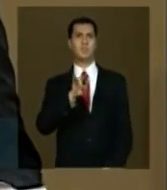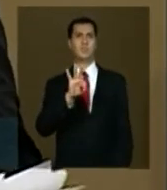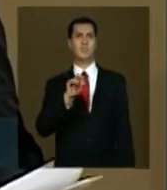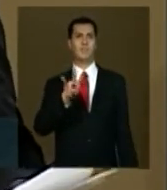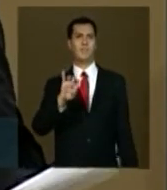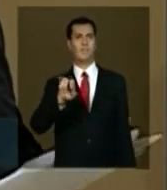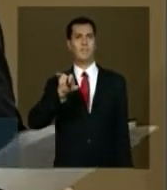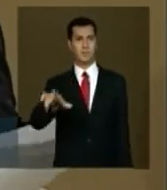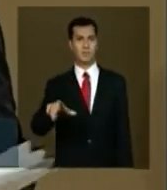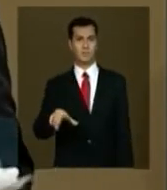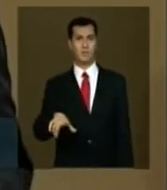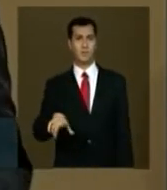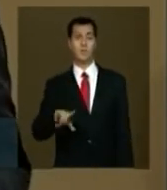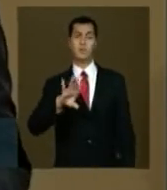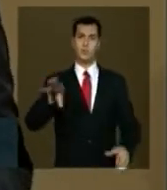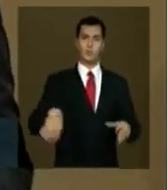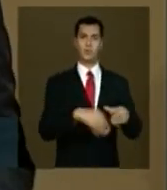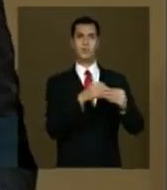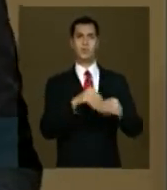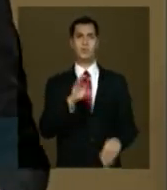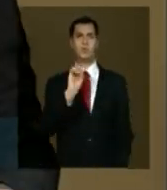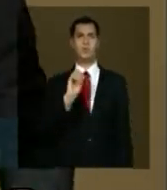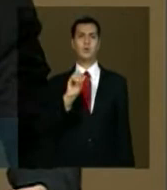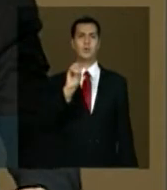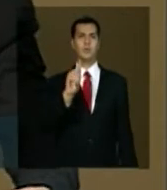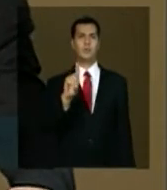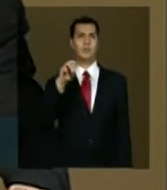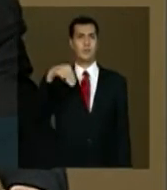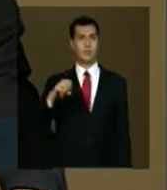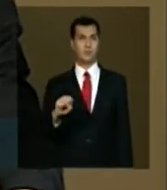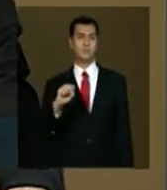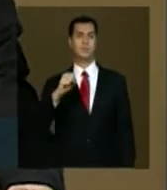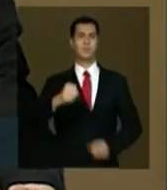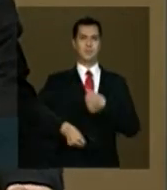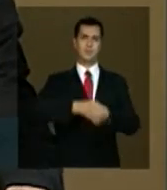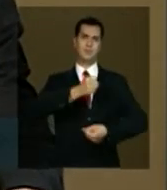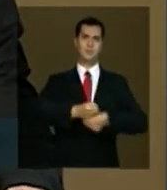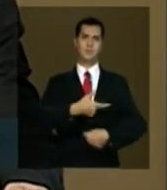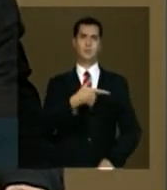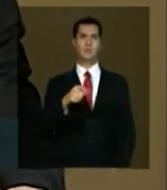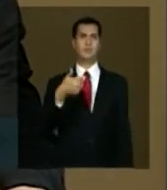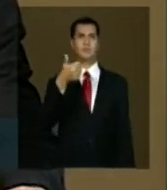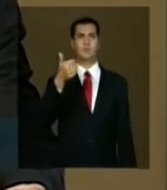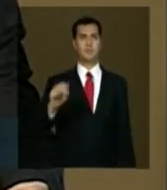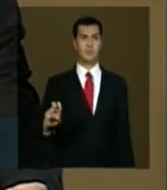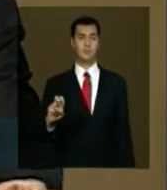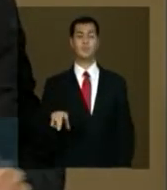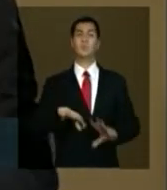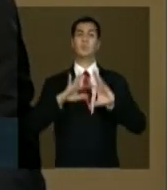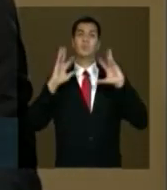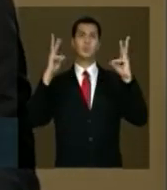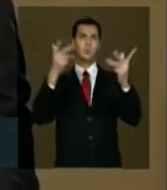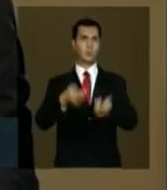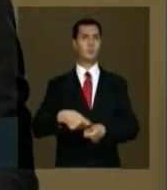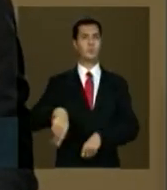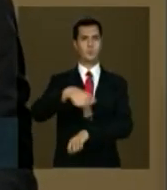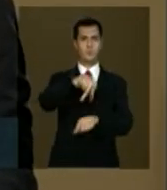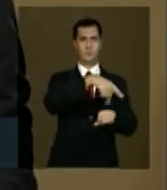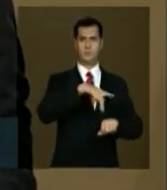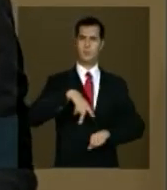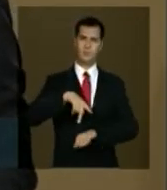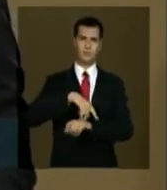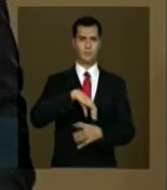complementar os odms a partir de 2015 Aí sim aplicáveis a todos os países da Comunidade